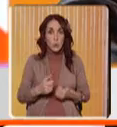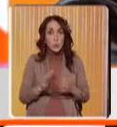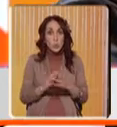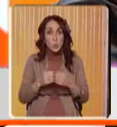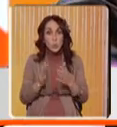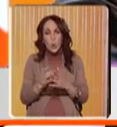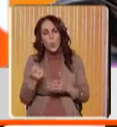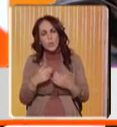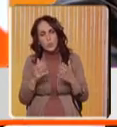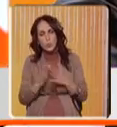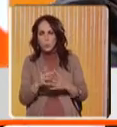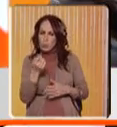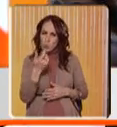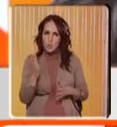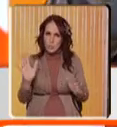Ah. Quase tudo.